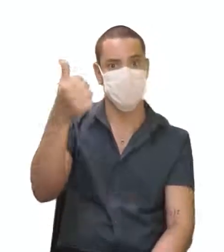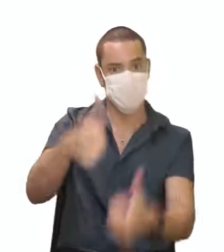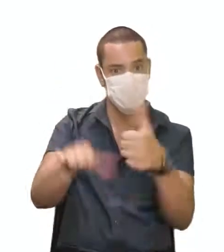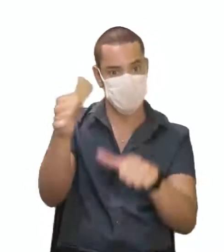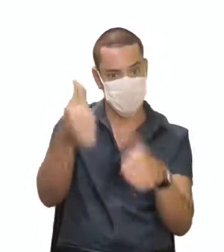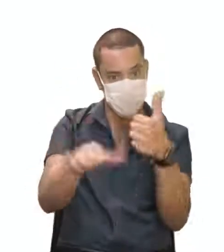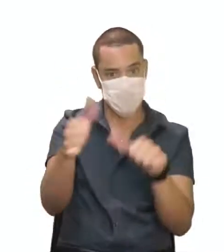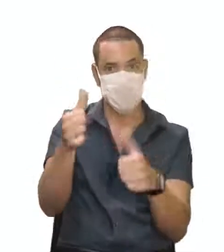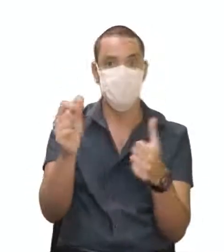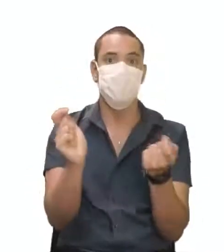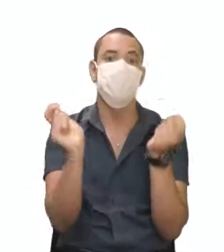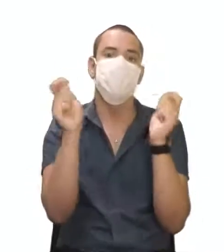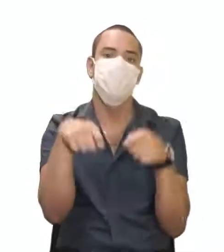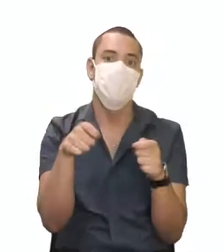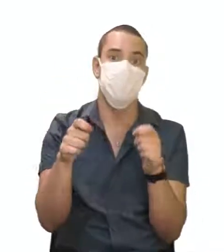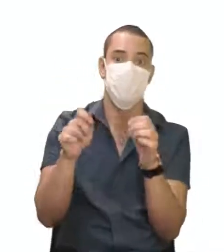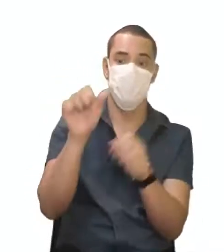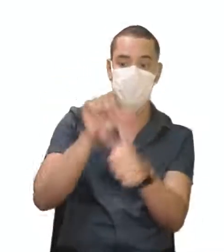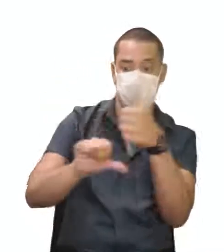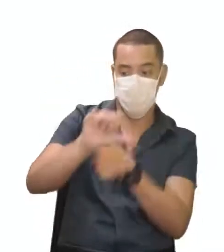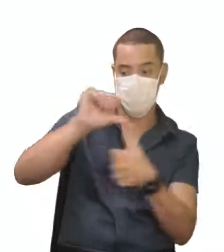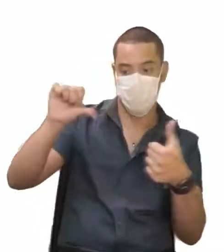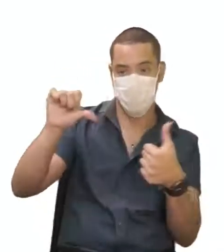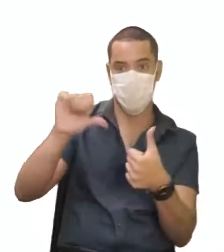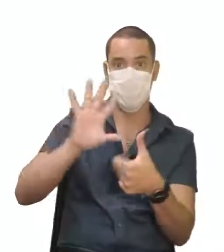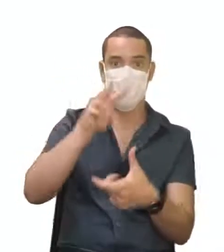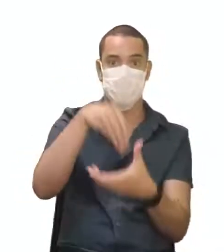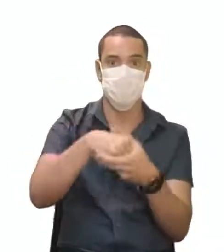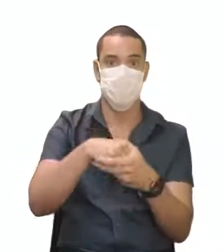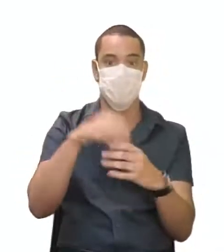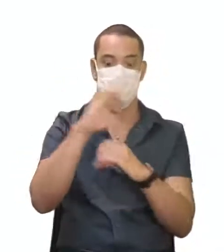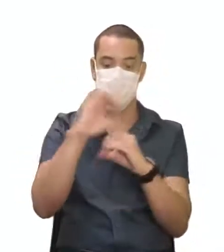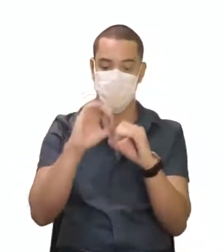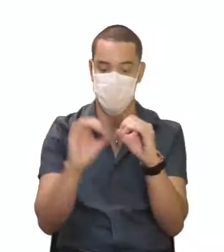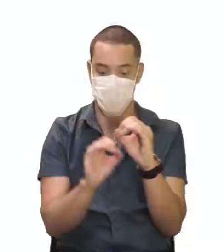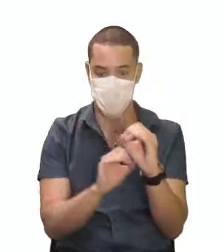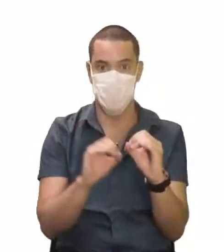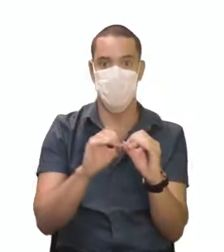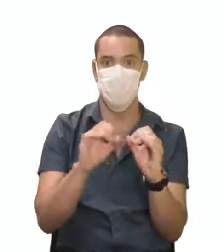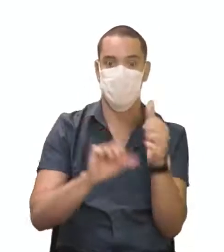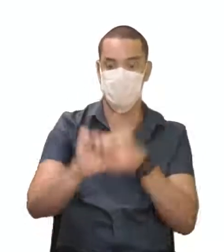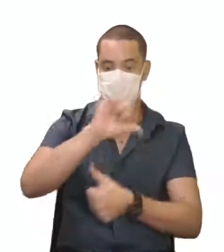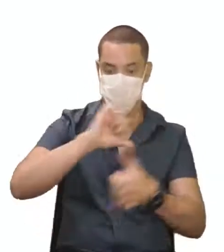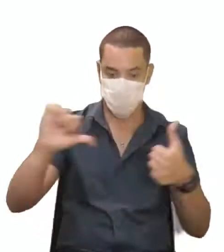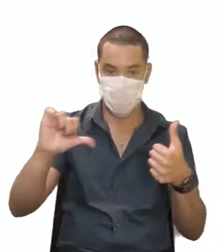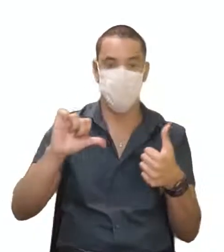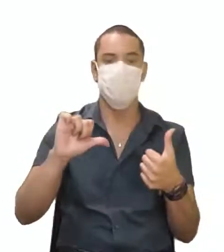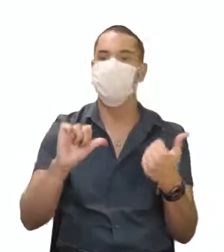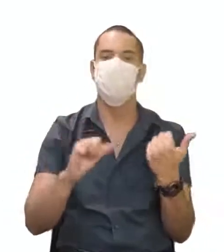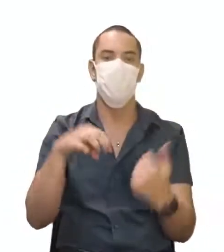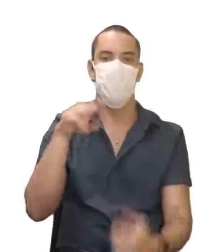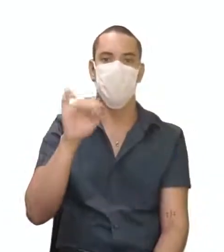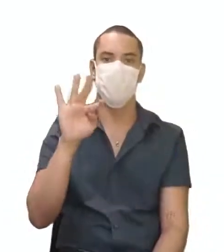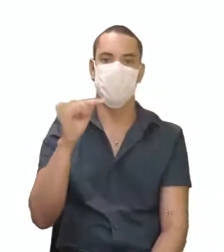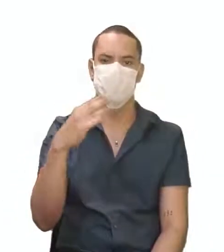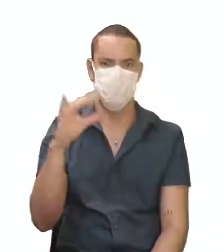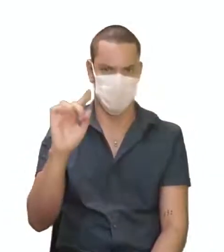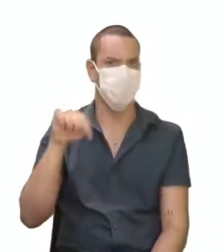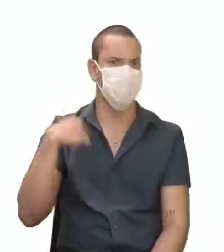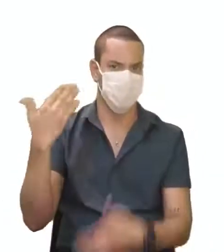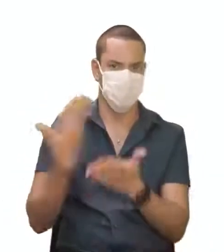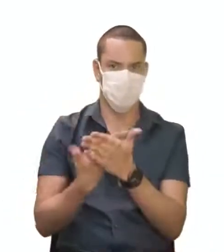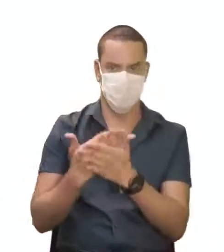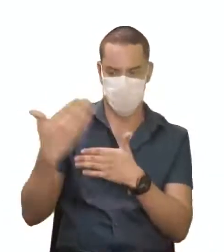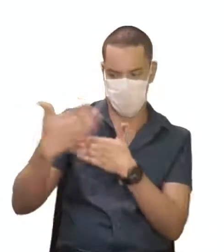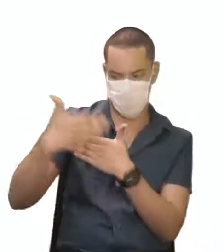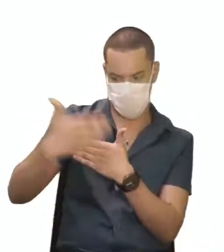há alguma alteração em relação a mutações. Ou seja, as mutações, que são várias que a gente vai estudar